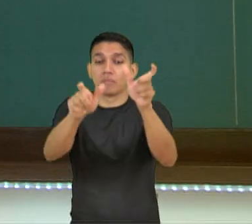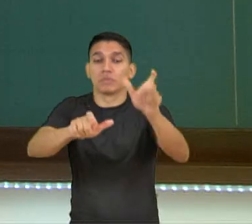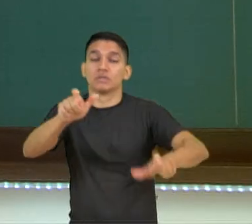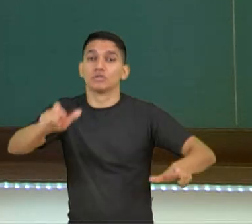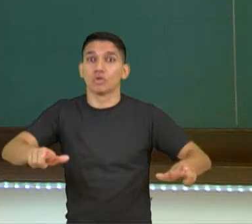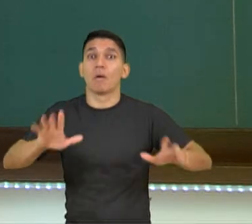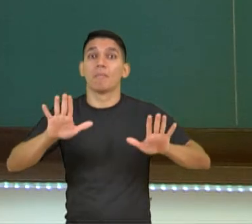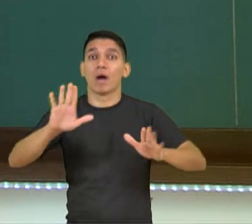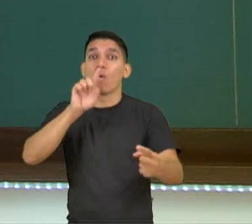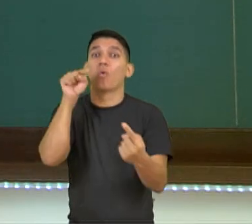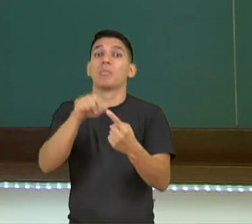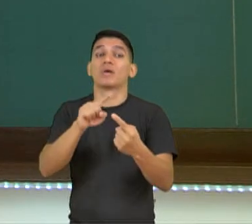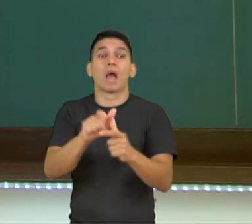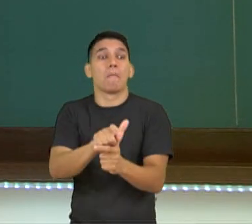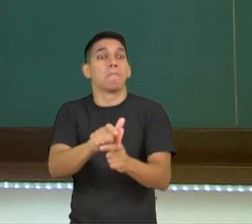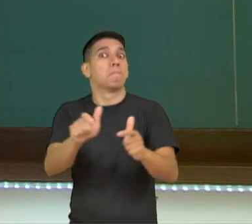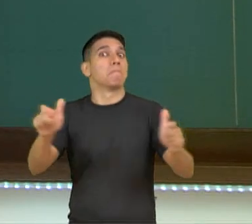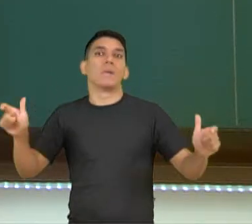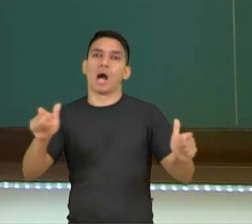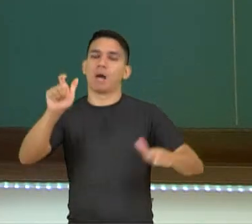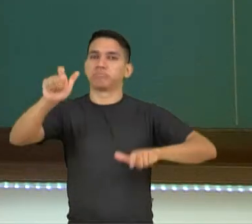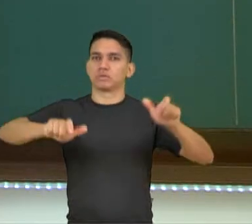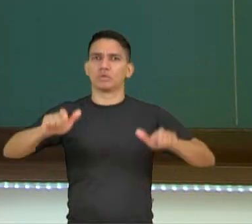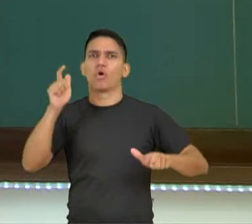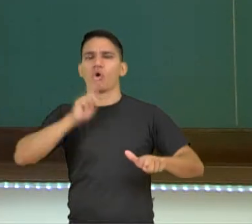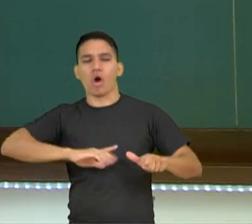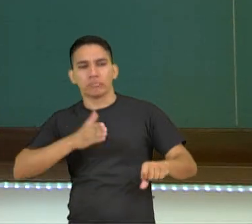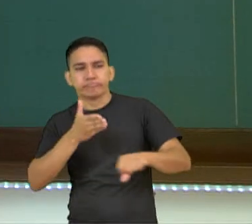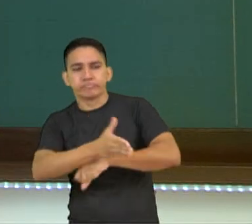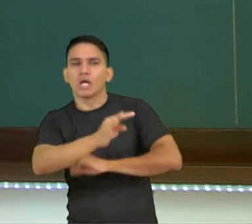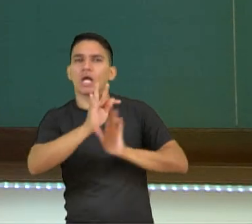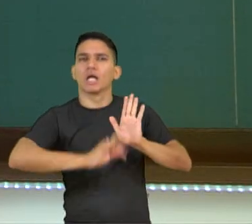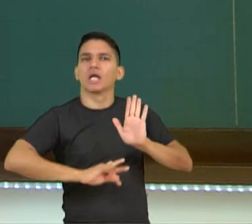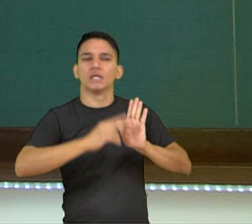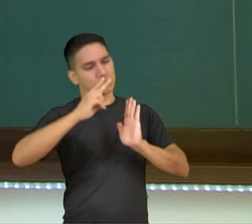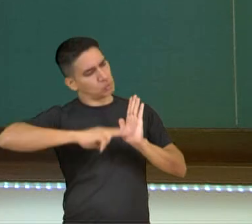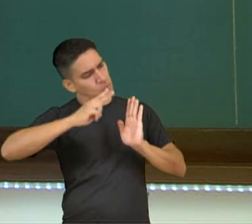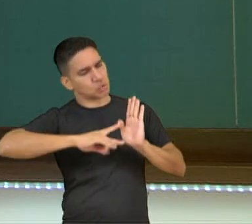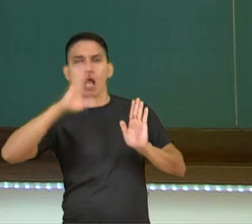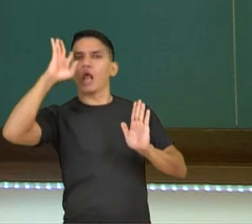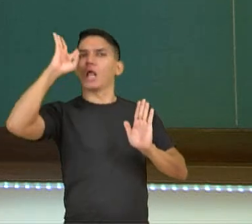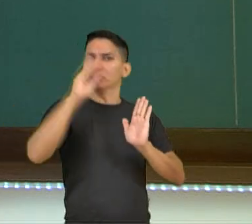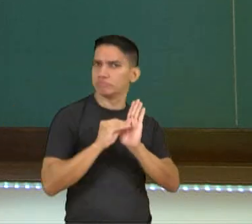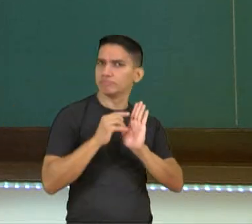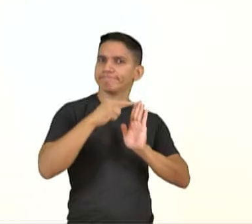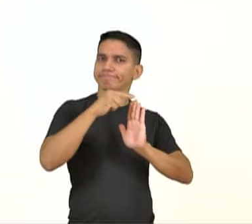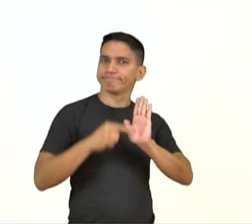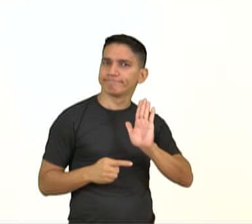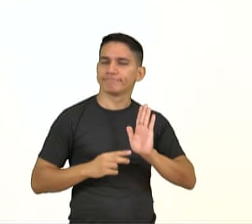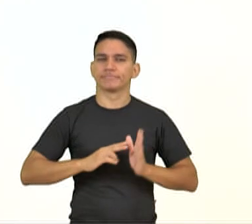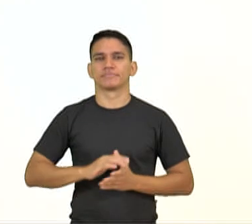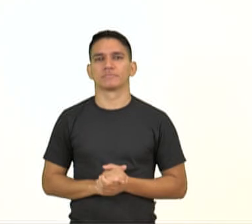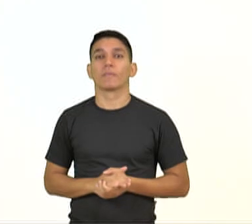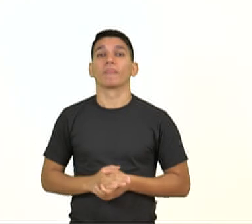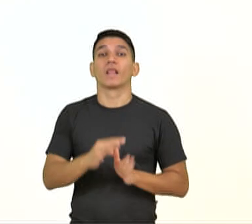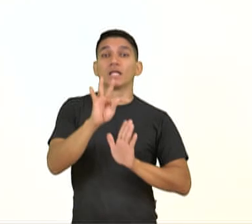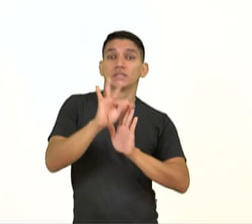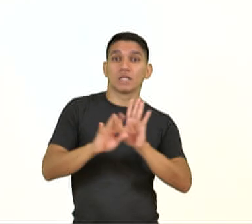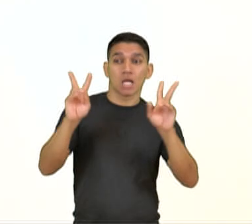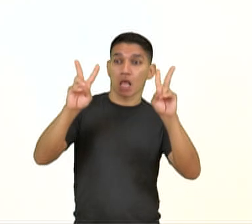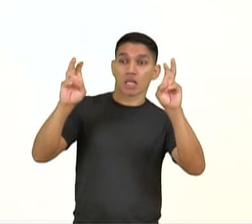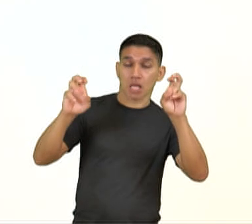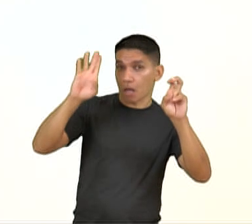que o maior número possível de pessoas tenham acesso a esse texto e consigam compreender o texto. Textos com